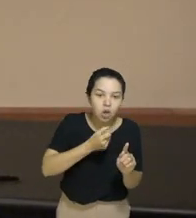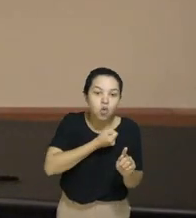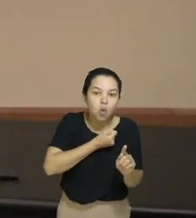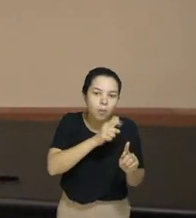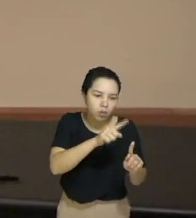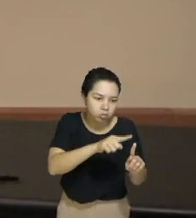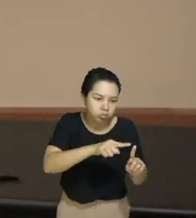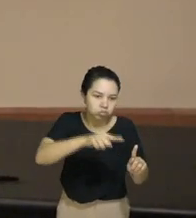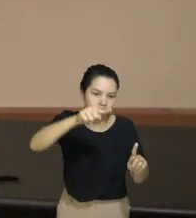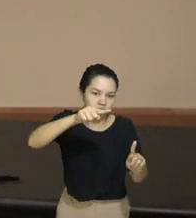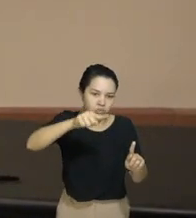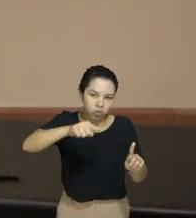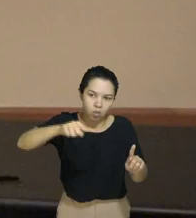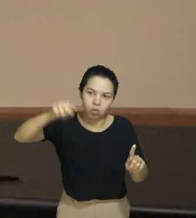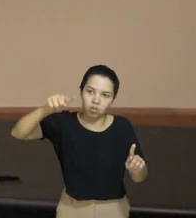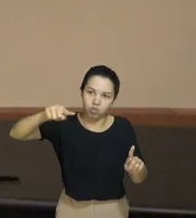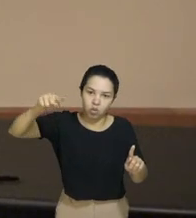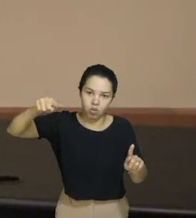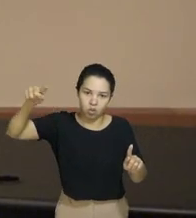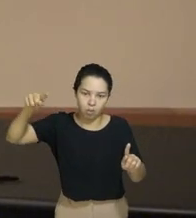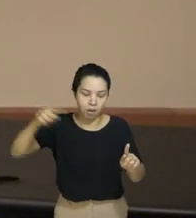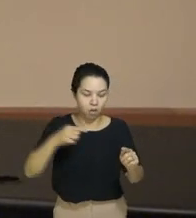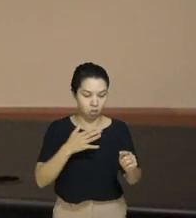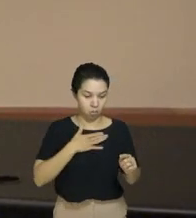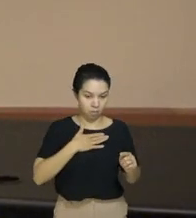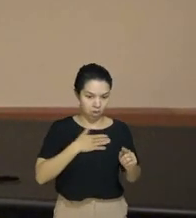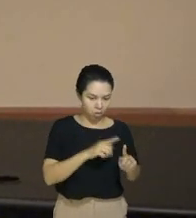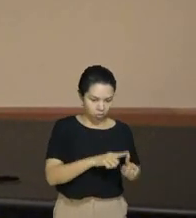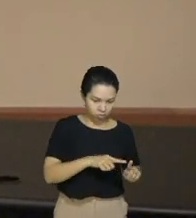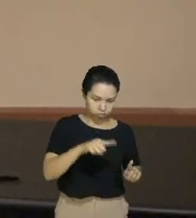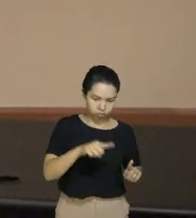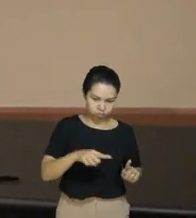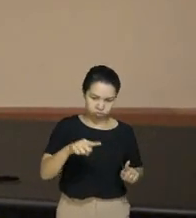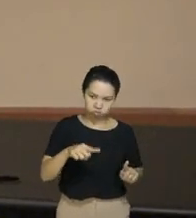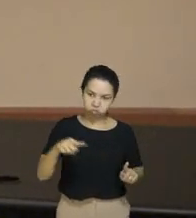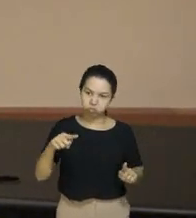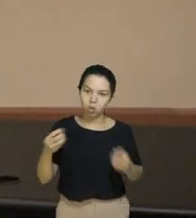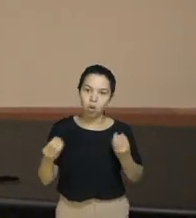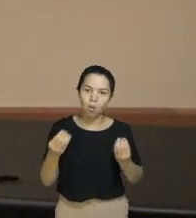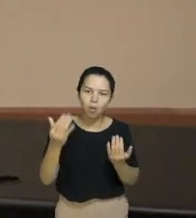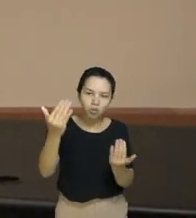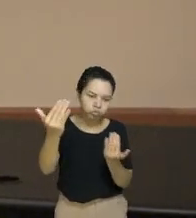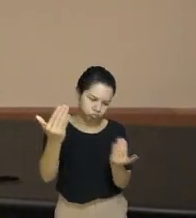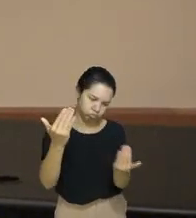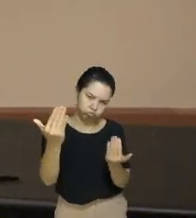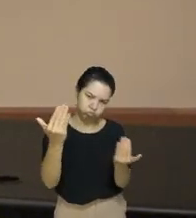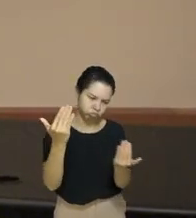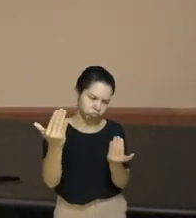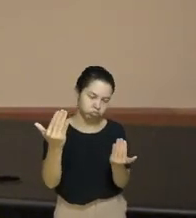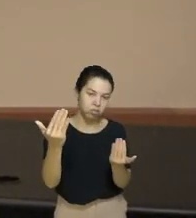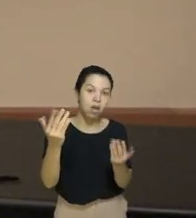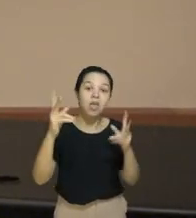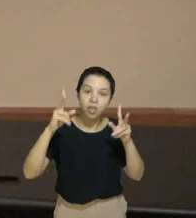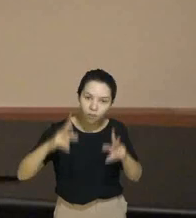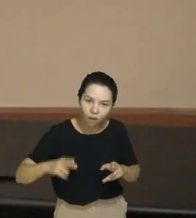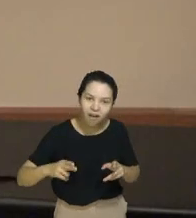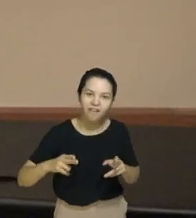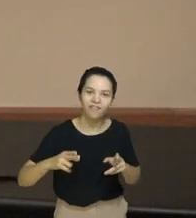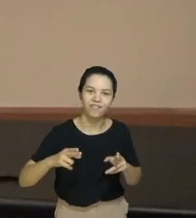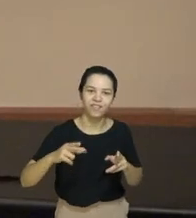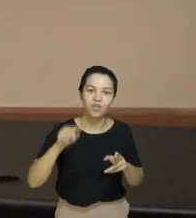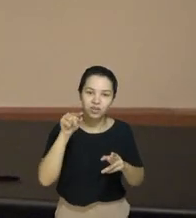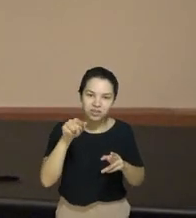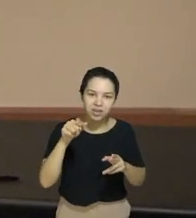é esperado, e o seu índice. Quando a gente faz a avaliação de processamento auditivo, também tem um índice